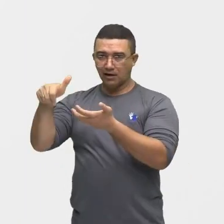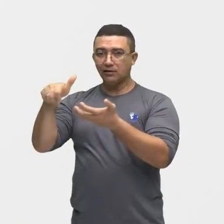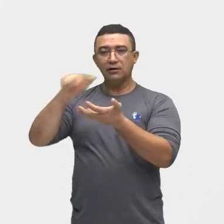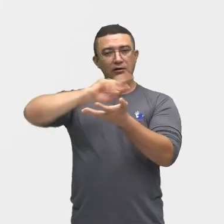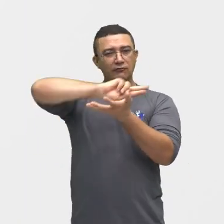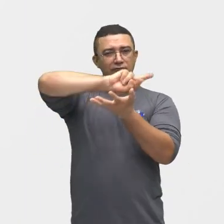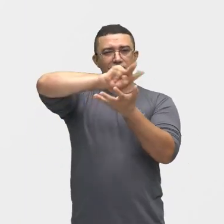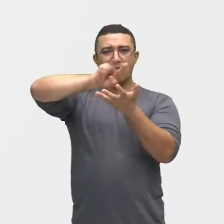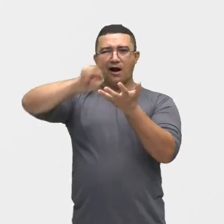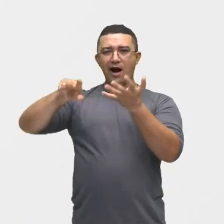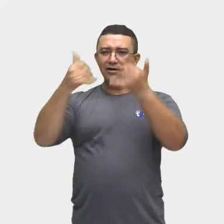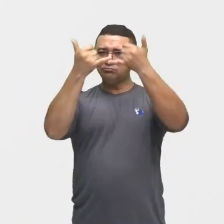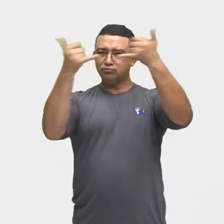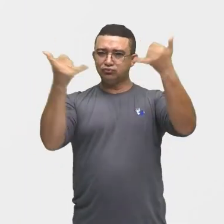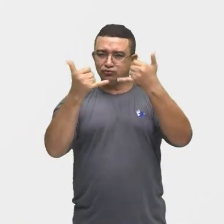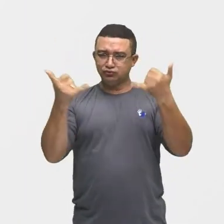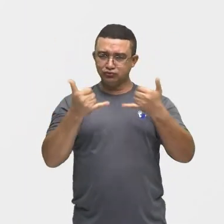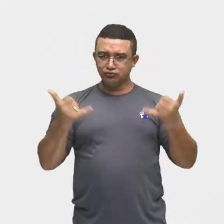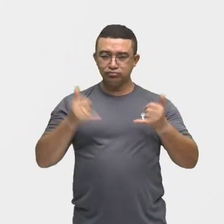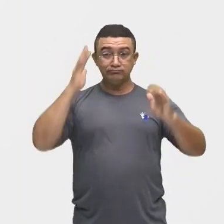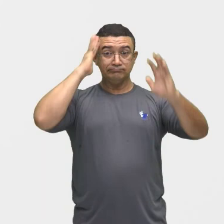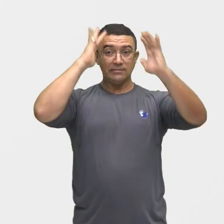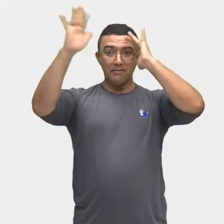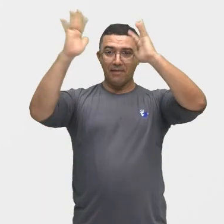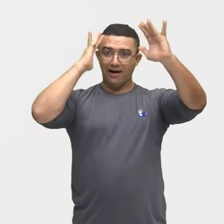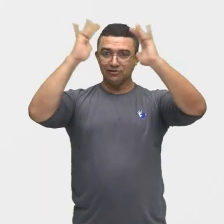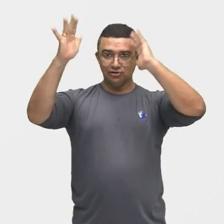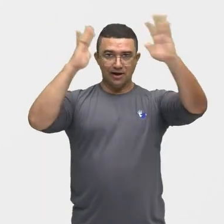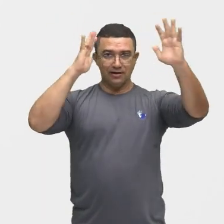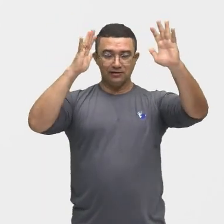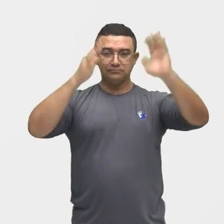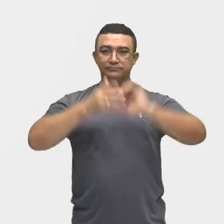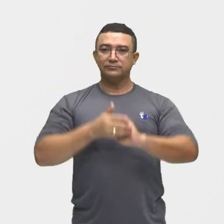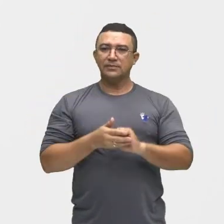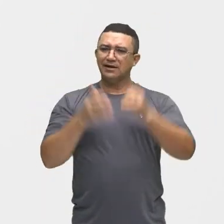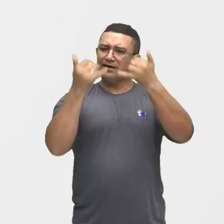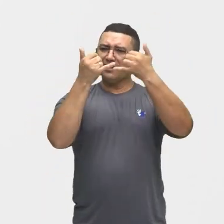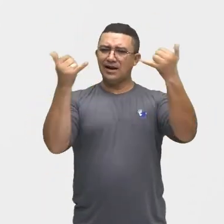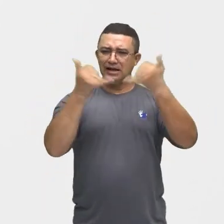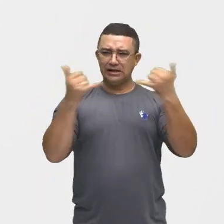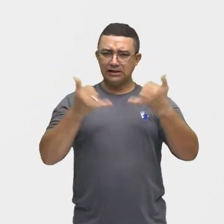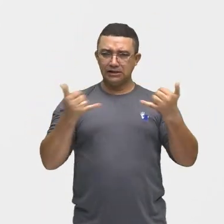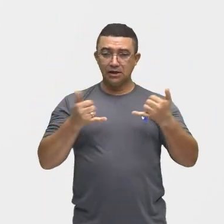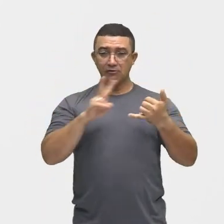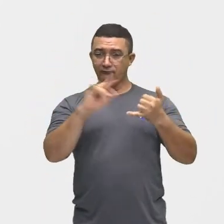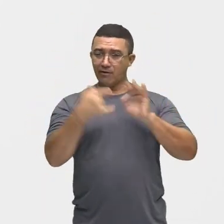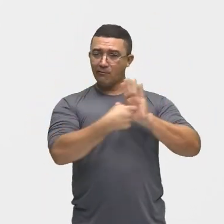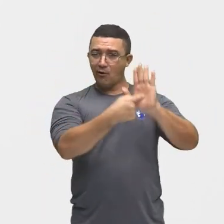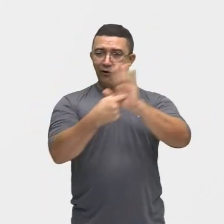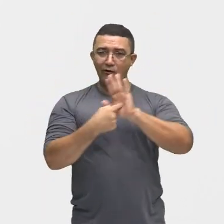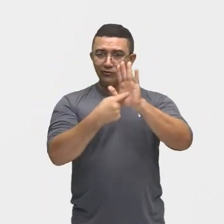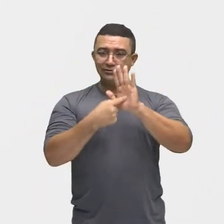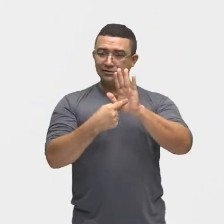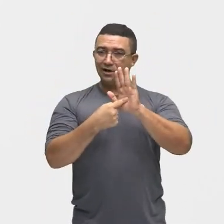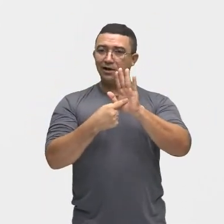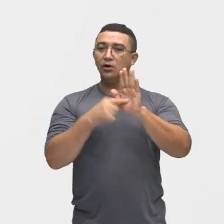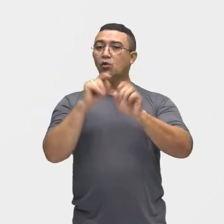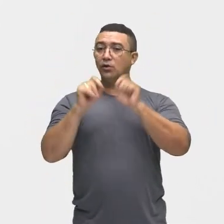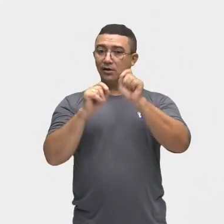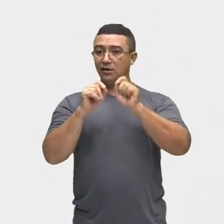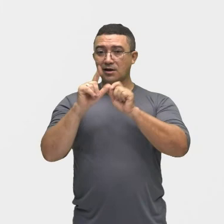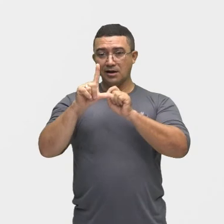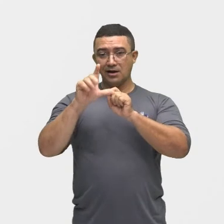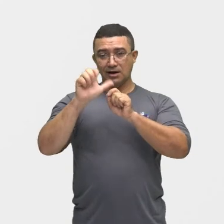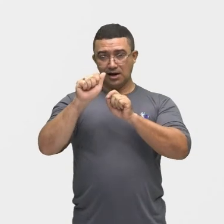linhas imaginárias, né? Essas linhas imaginárias, gente, elas vão aí definir tanto a nossa latitude